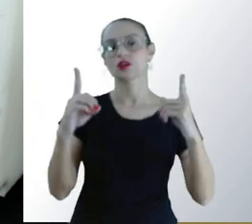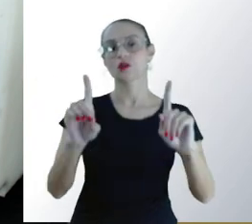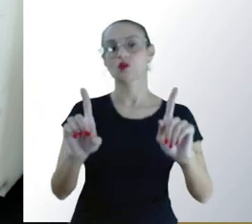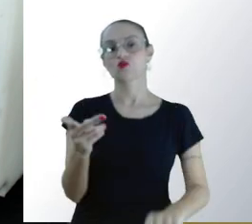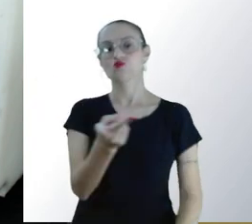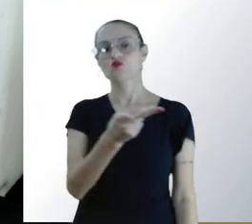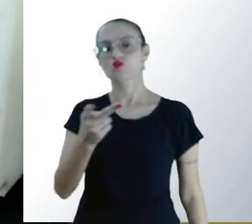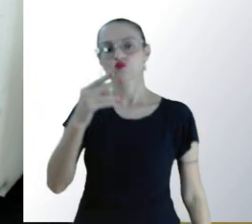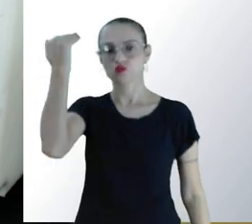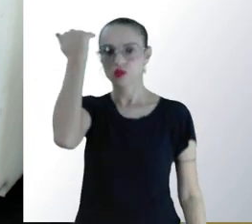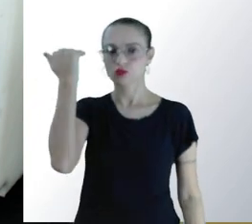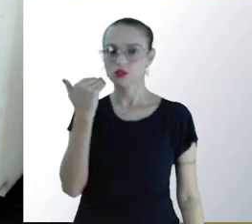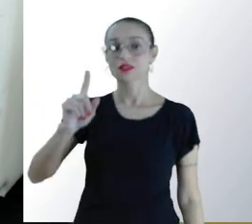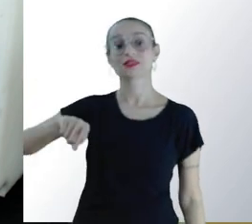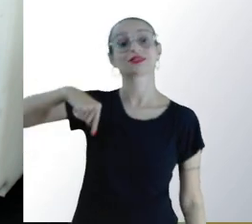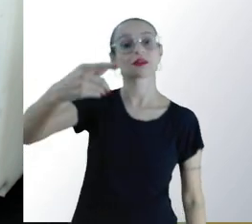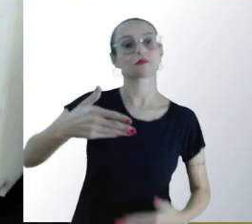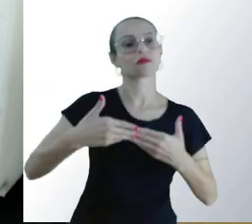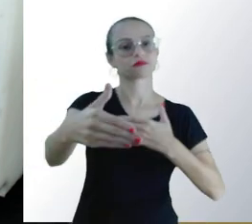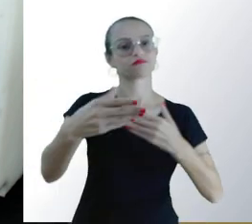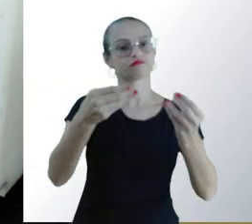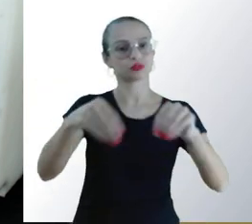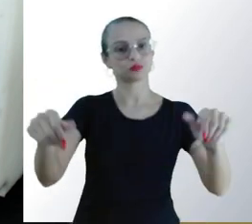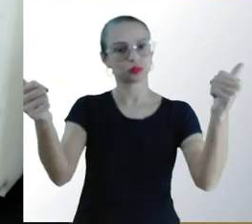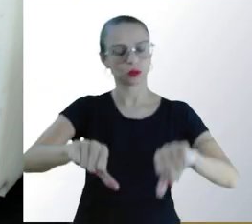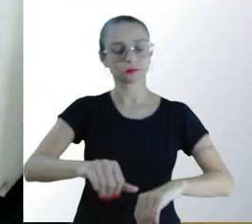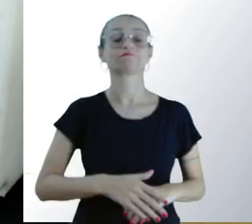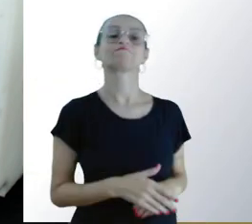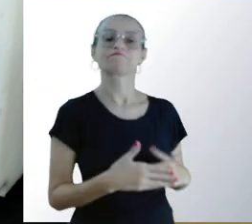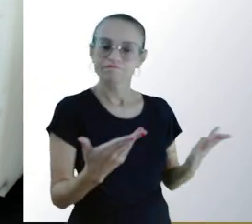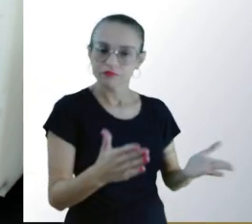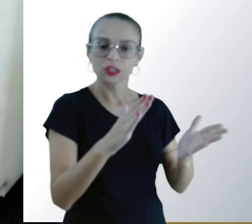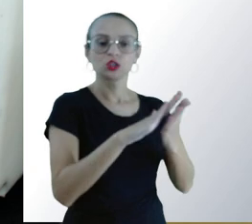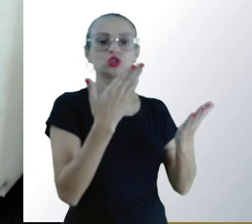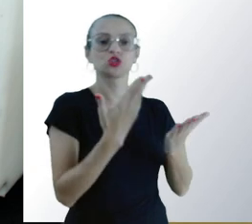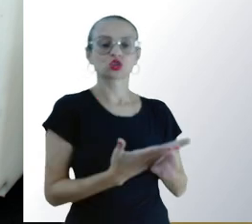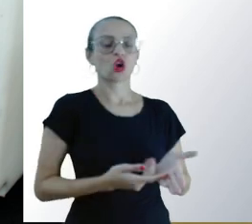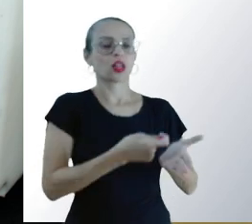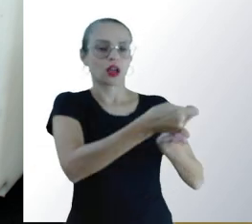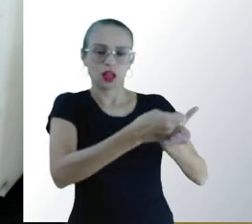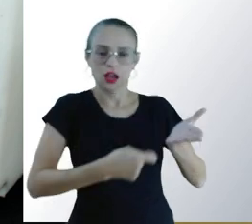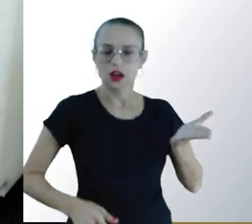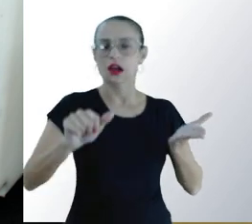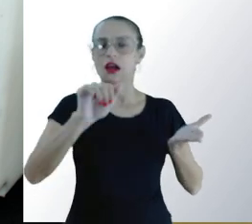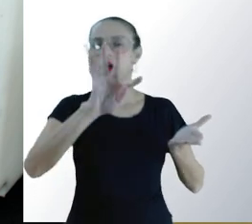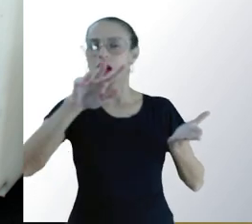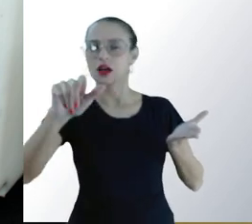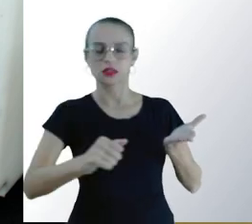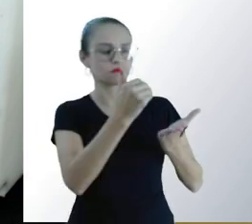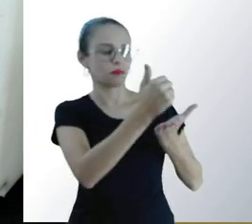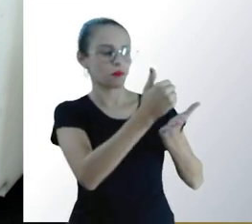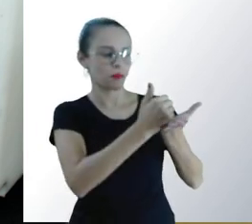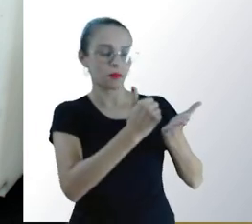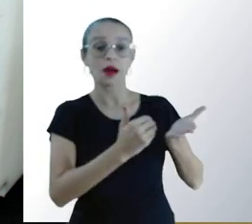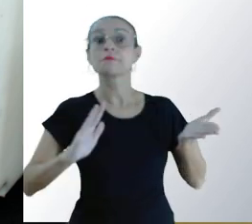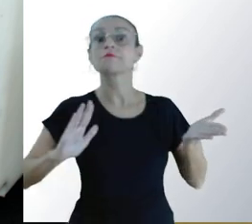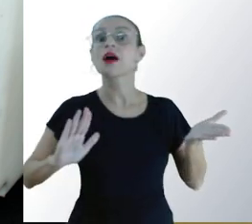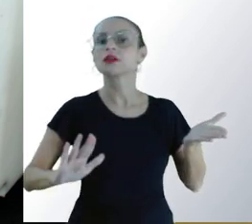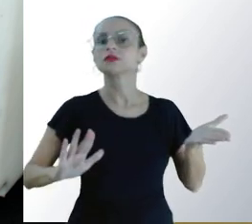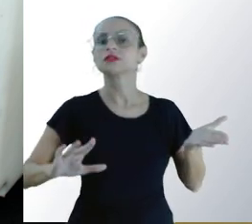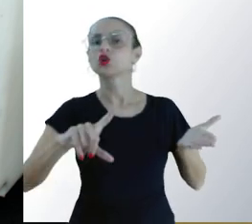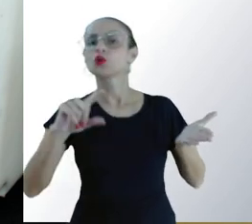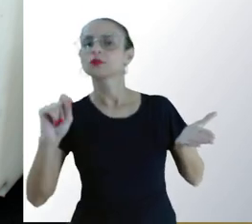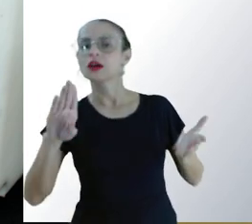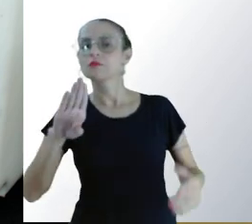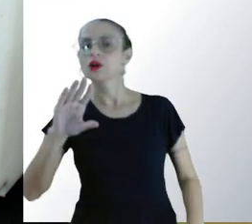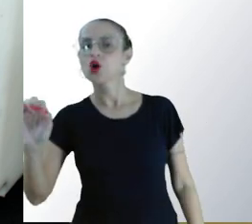disse, lá na frente pode haver um prejuízo ainda maior. Isso, aí a escola vai registrar, vai fazer os encaminhamentos, mas quem vai optar por fazer ou